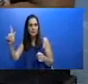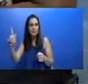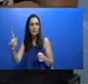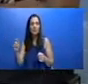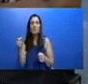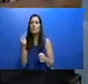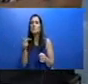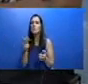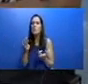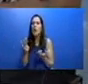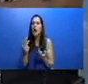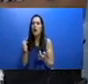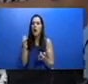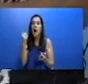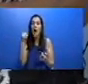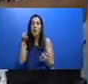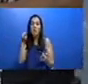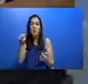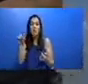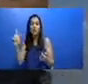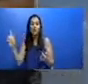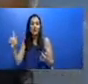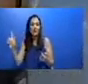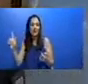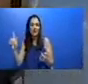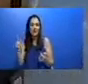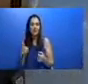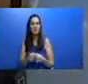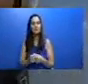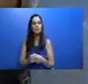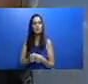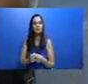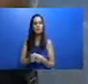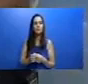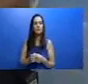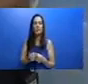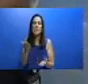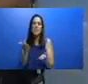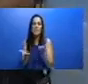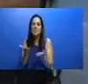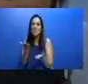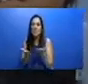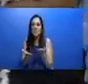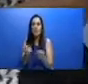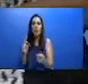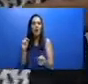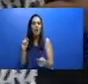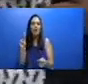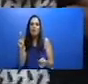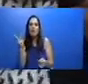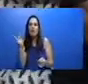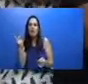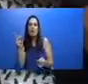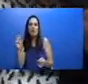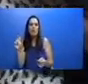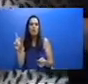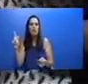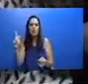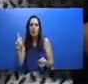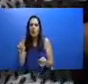1000 G, que é 1000 gramas. Falar quilogramas ou quilo é a mesma coisa.